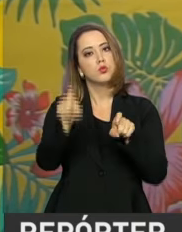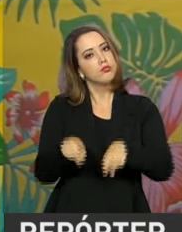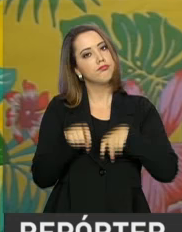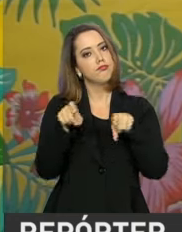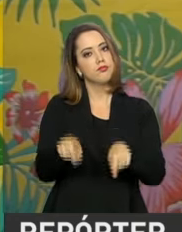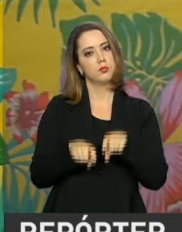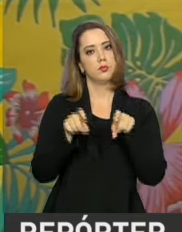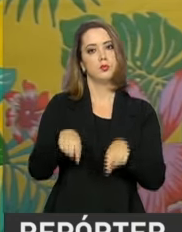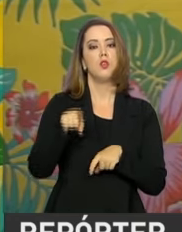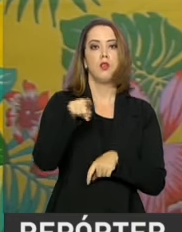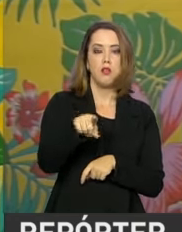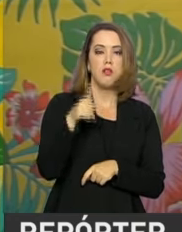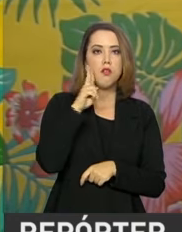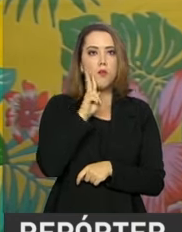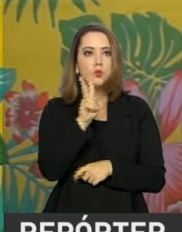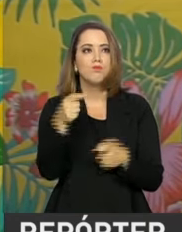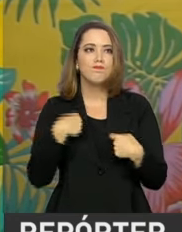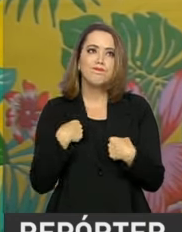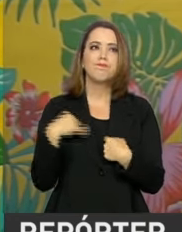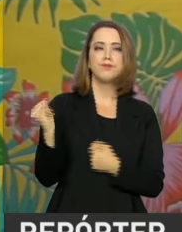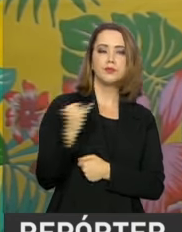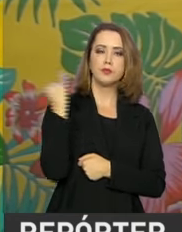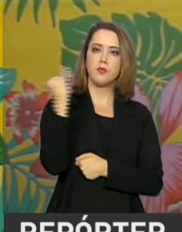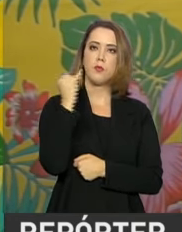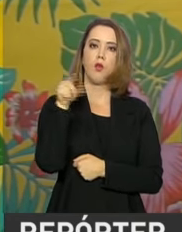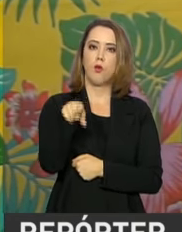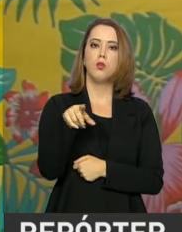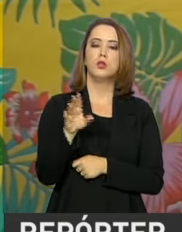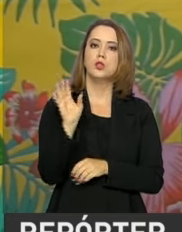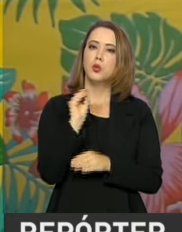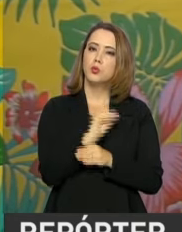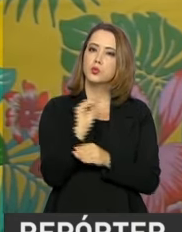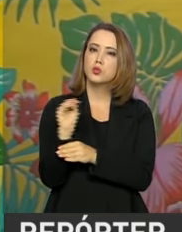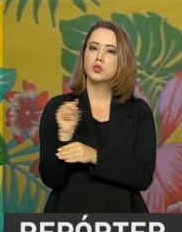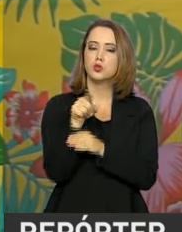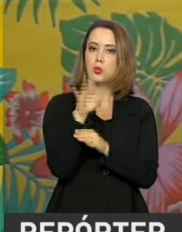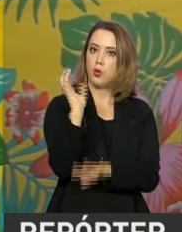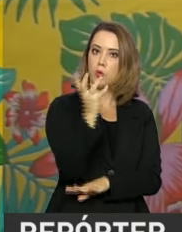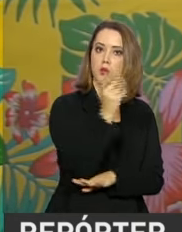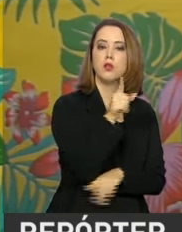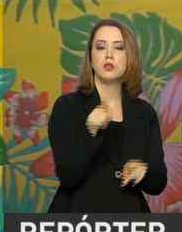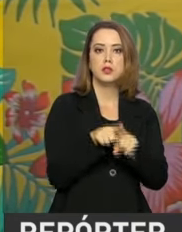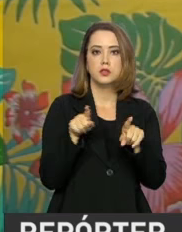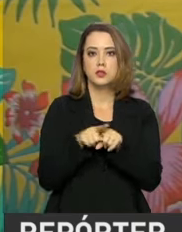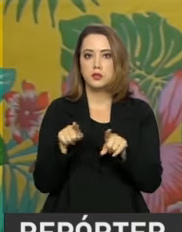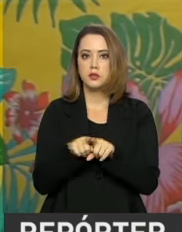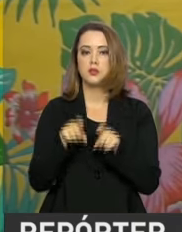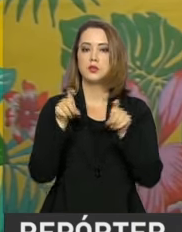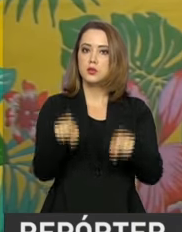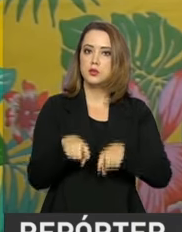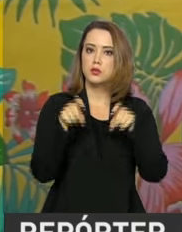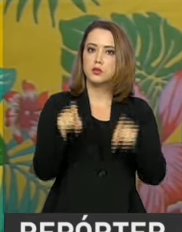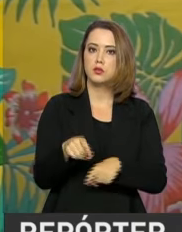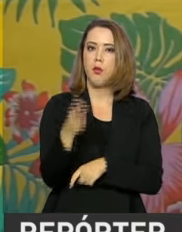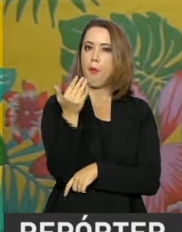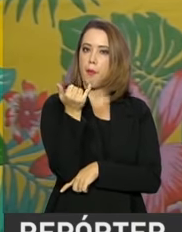é importante para a preservação daquela região e, ao mesmo tempo, como produtor de alimento que é responsável por